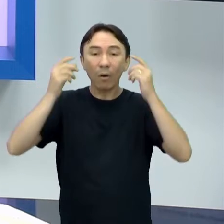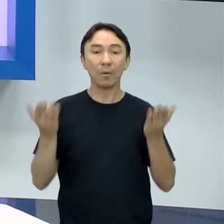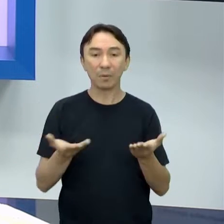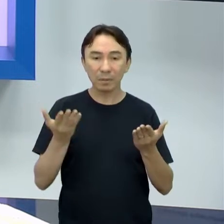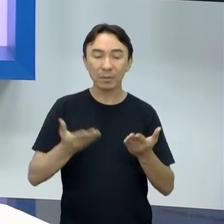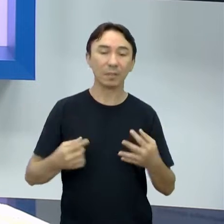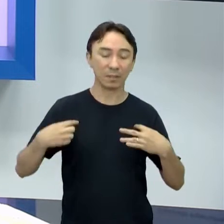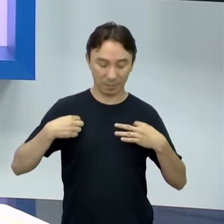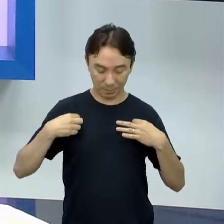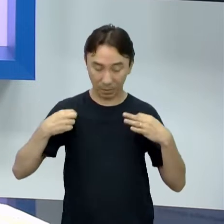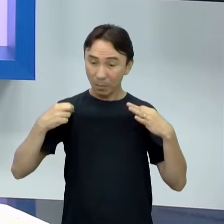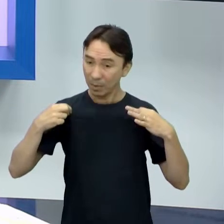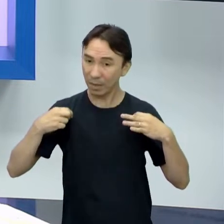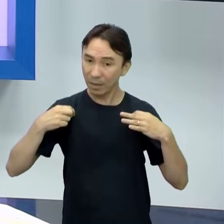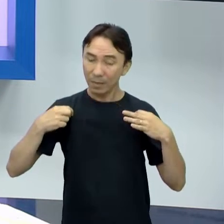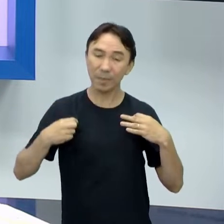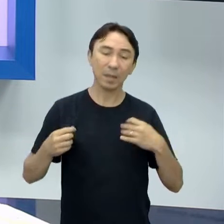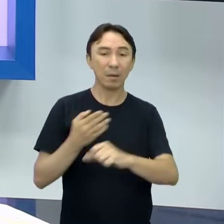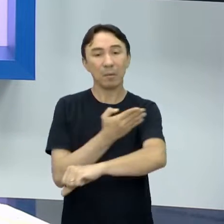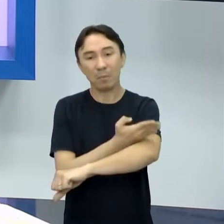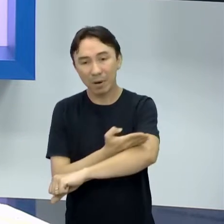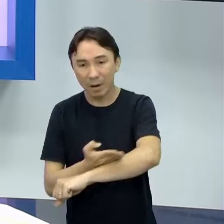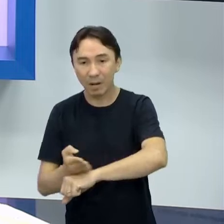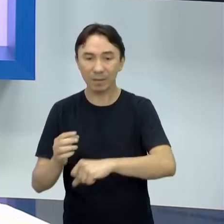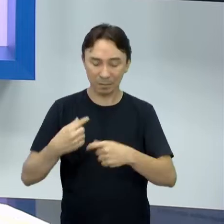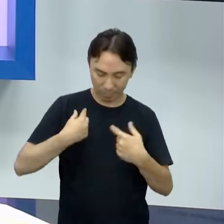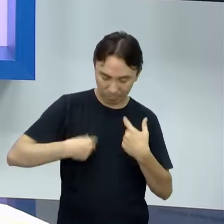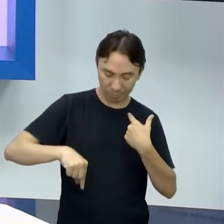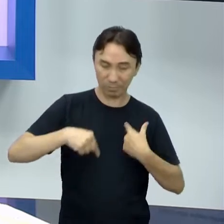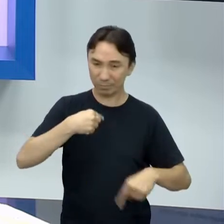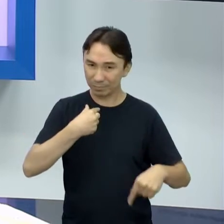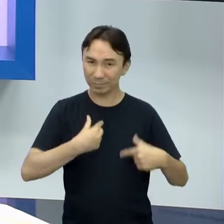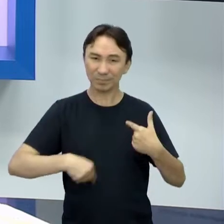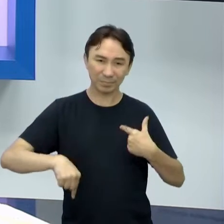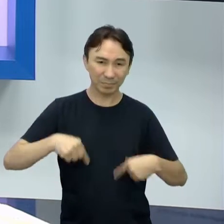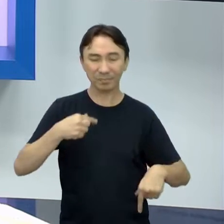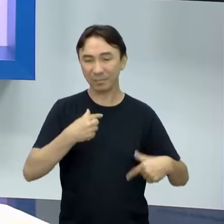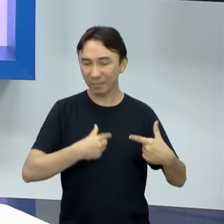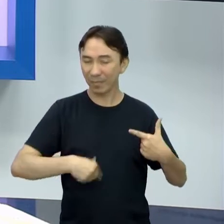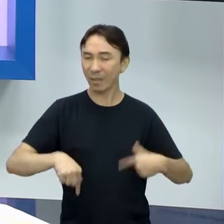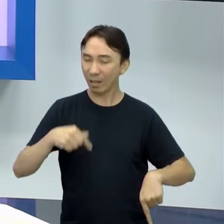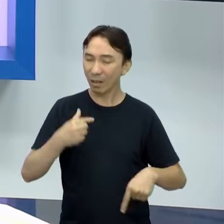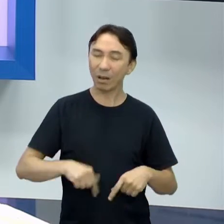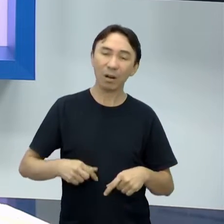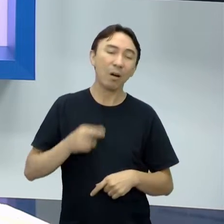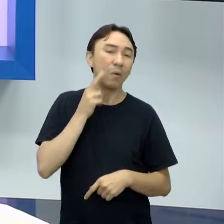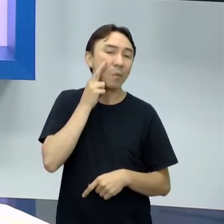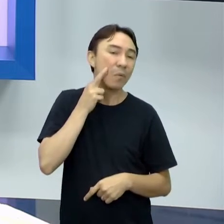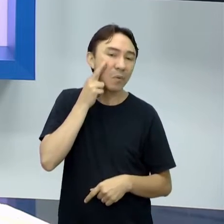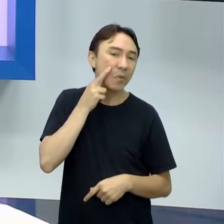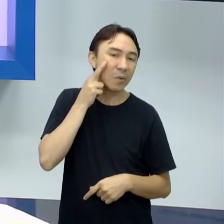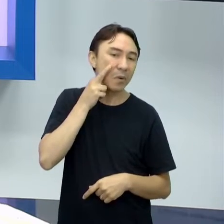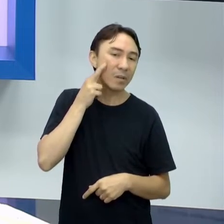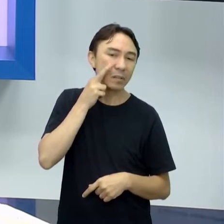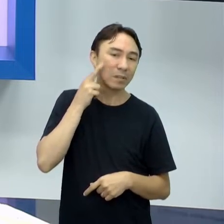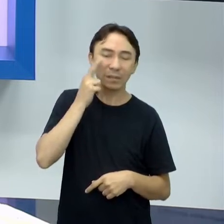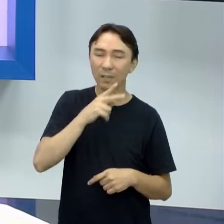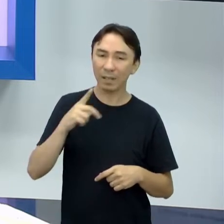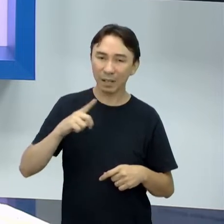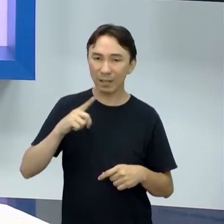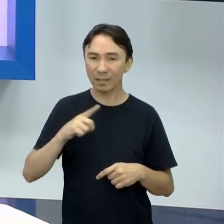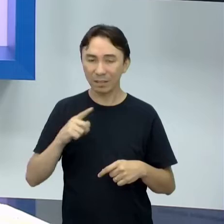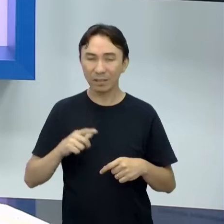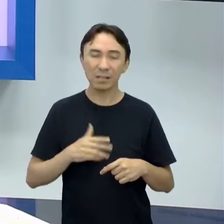branca com listras aí rosas, umas listras meio, elas não são uniformes, elas têm